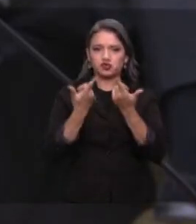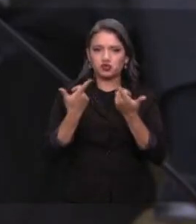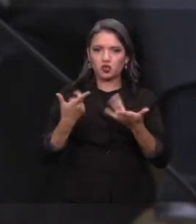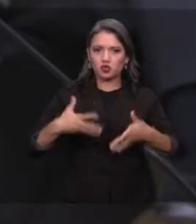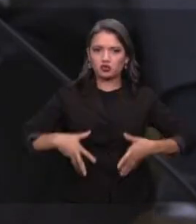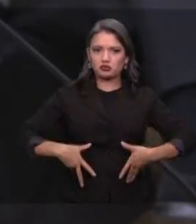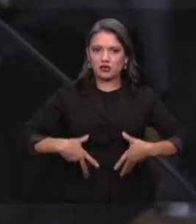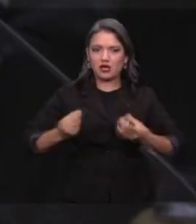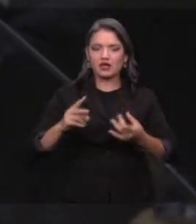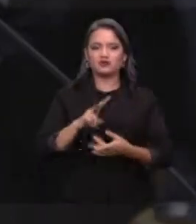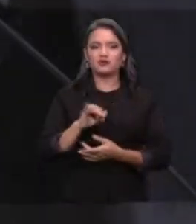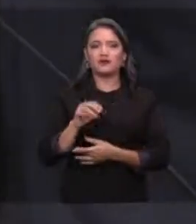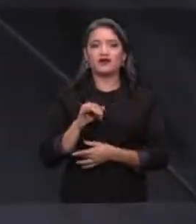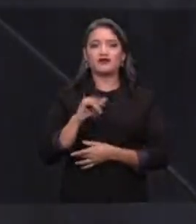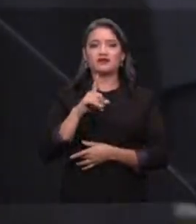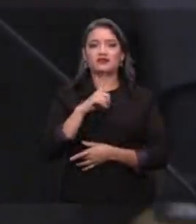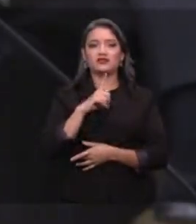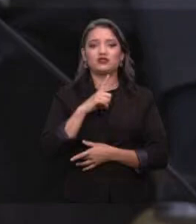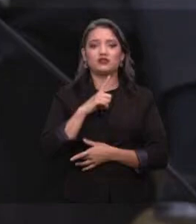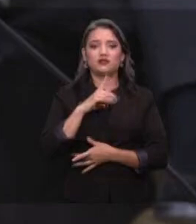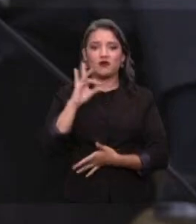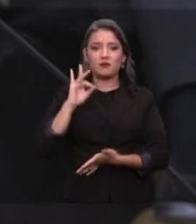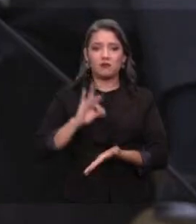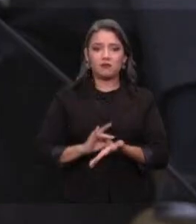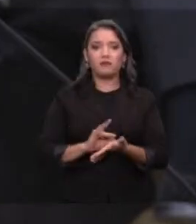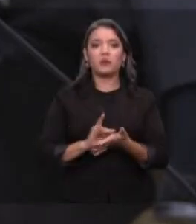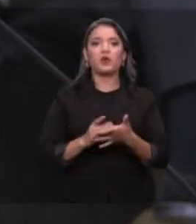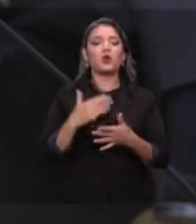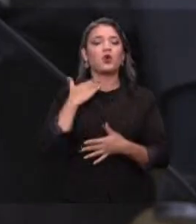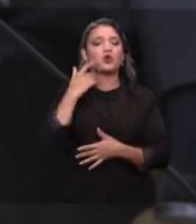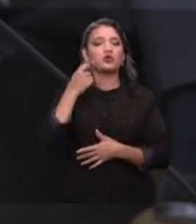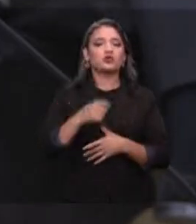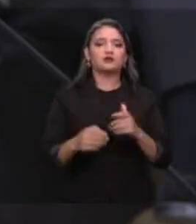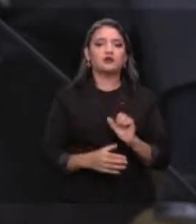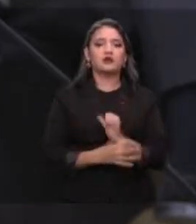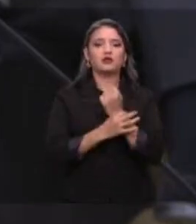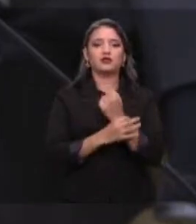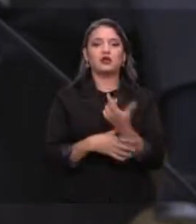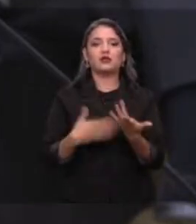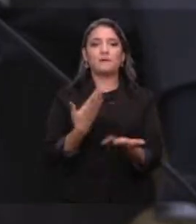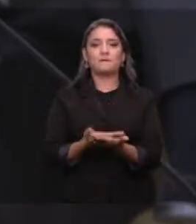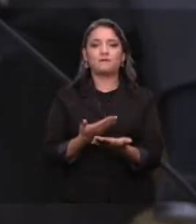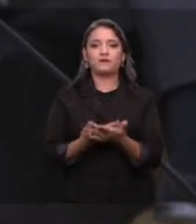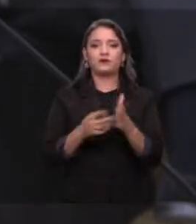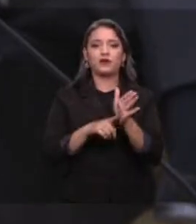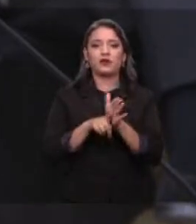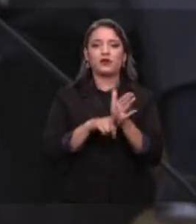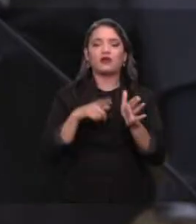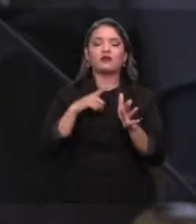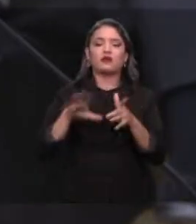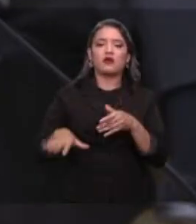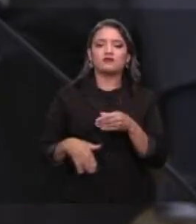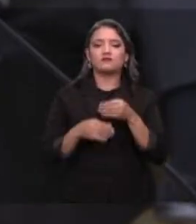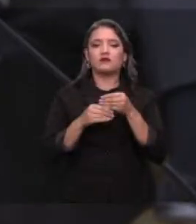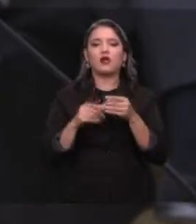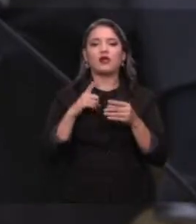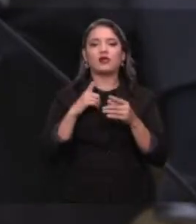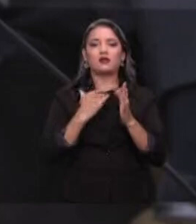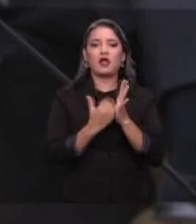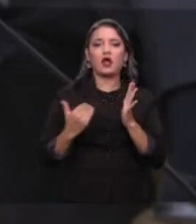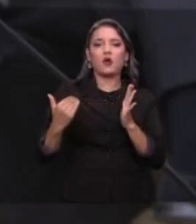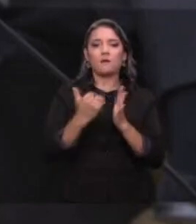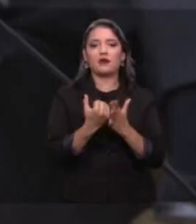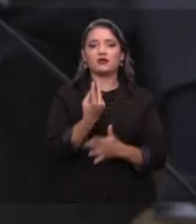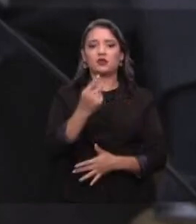implicados na implementação efetiva do juiz das garantias, há estudos que estimulam um acréscimo ao erário de algo em torno de